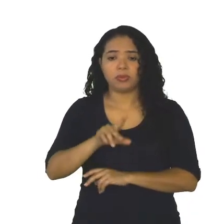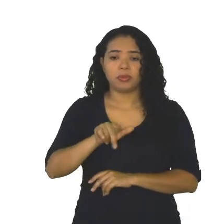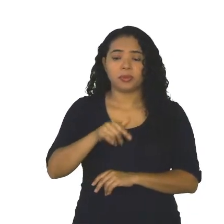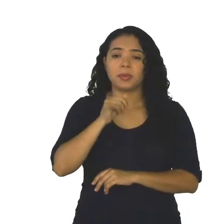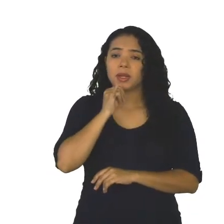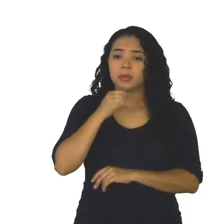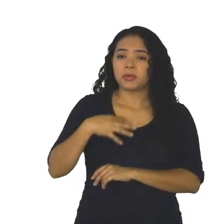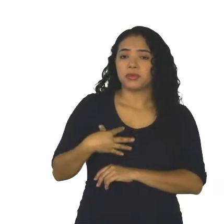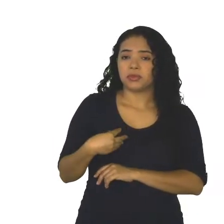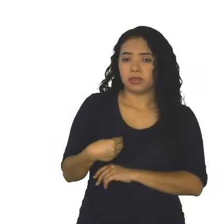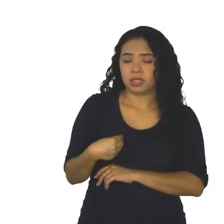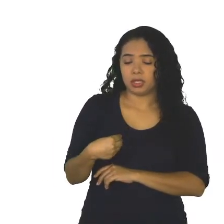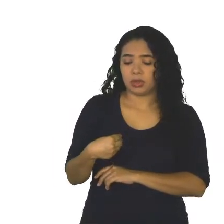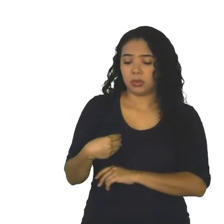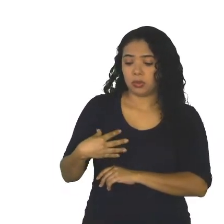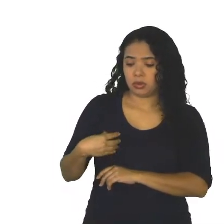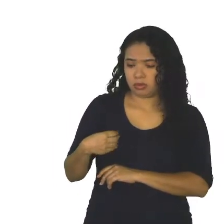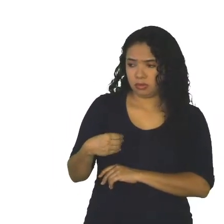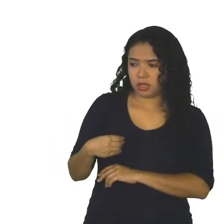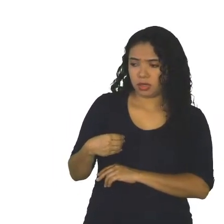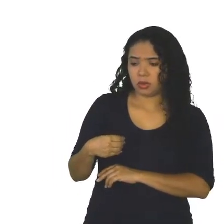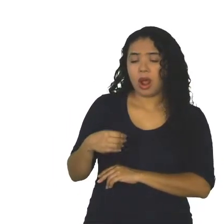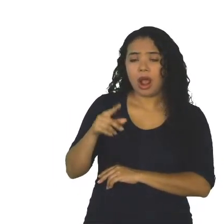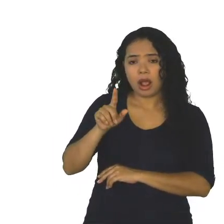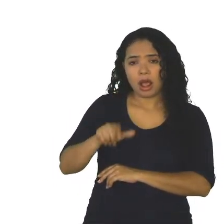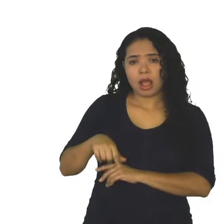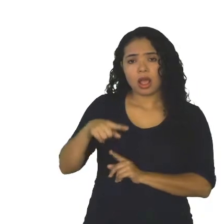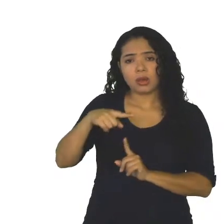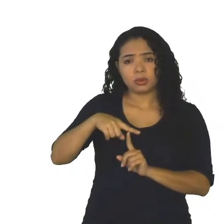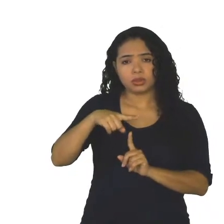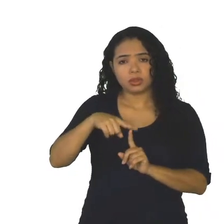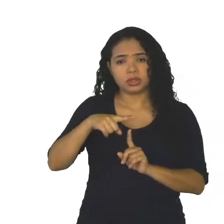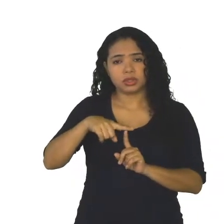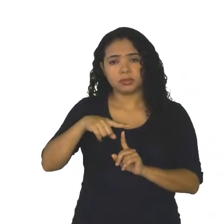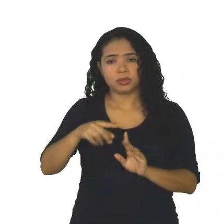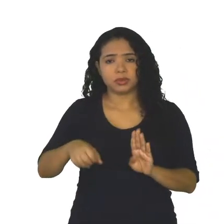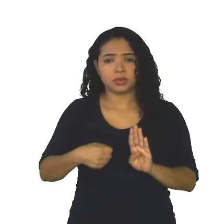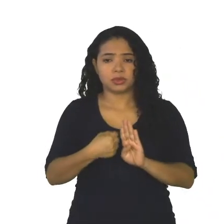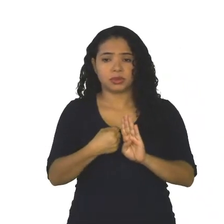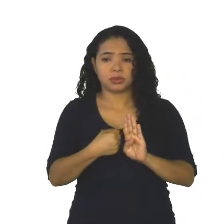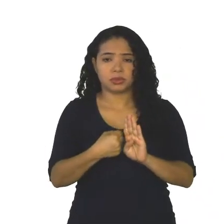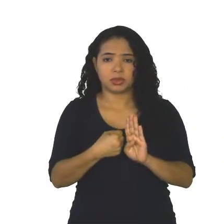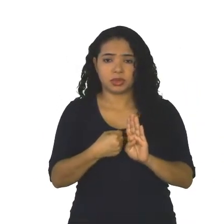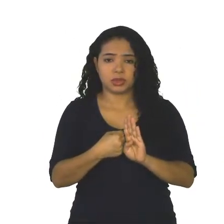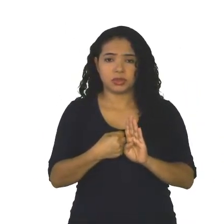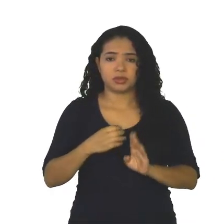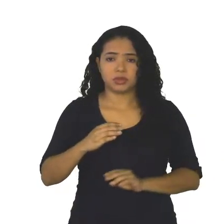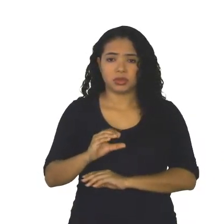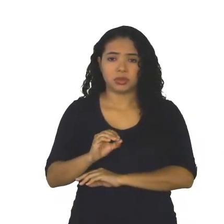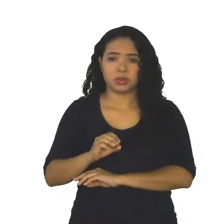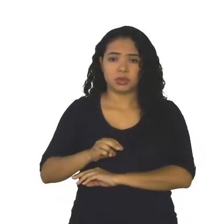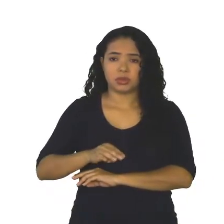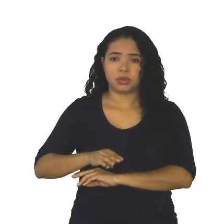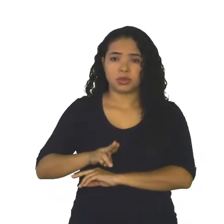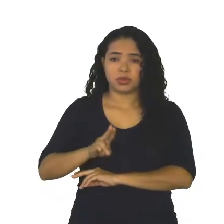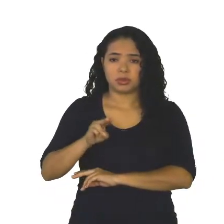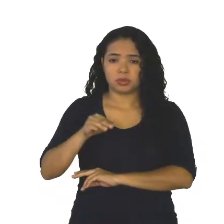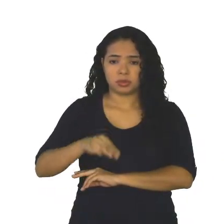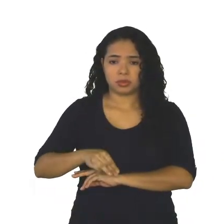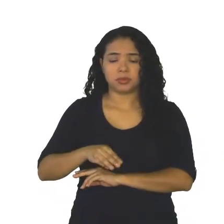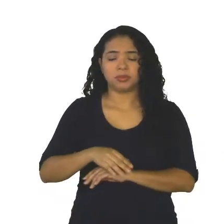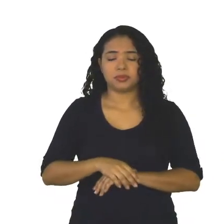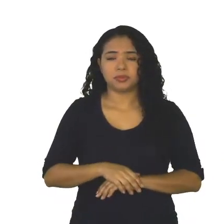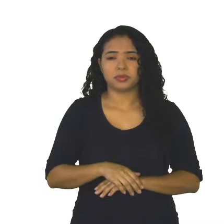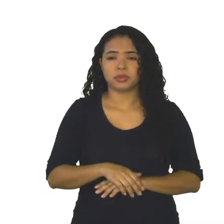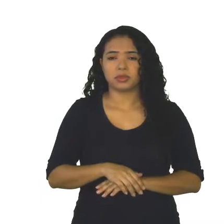filhos. Filhos é um tipo de substantivo comum. E aí, substantivo